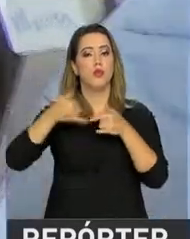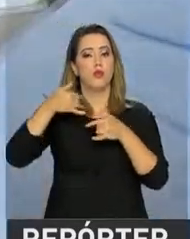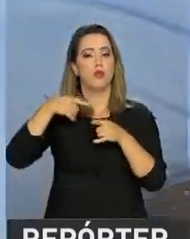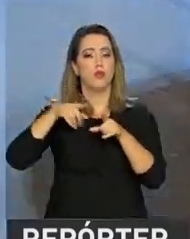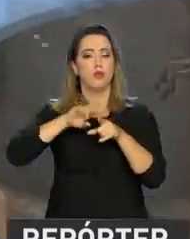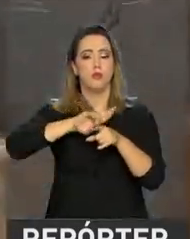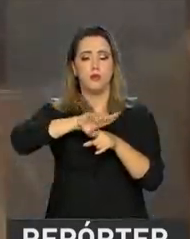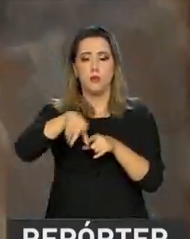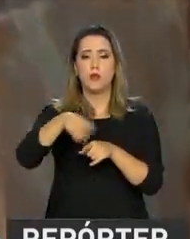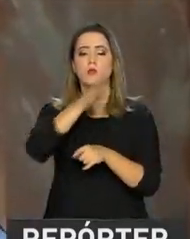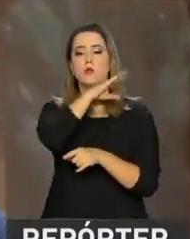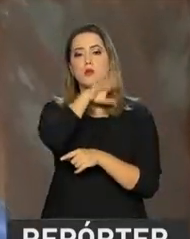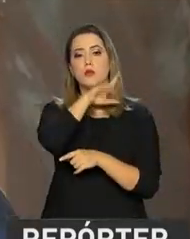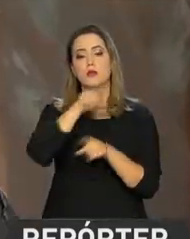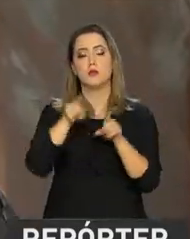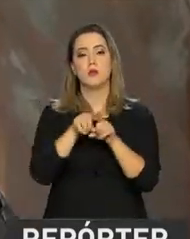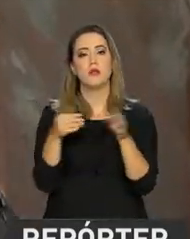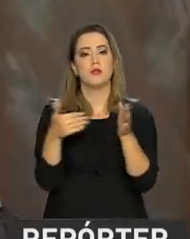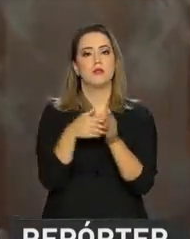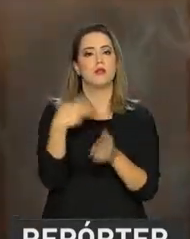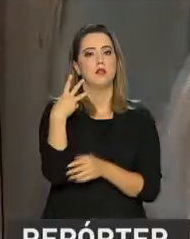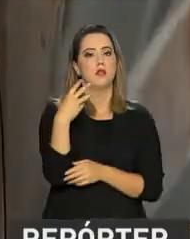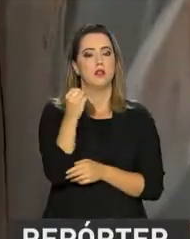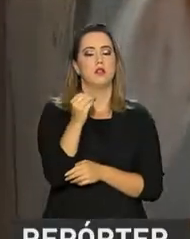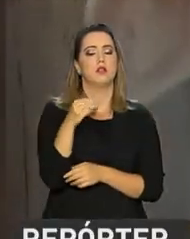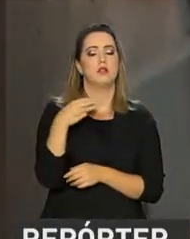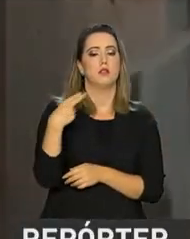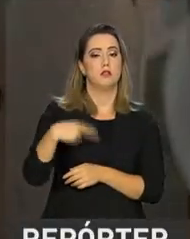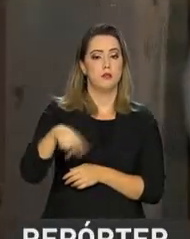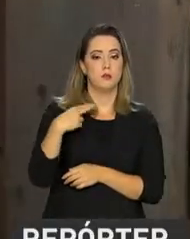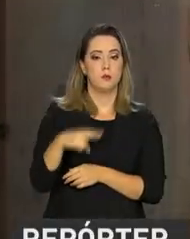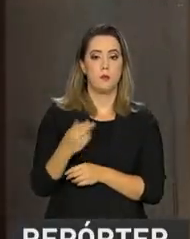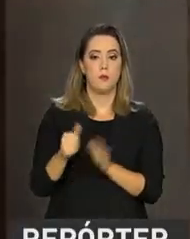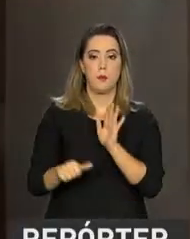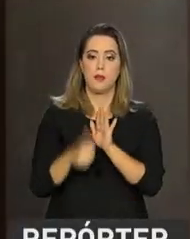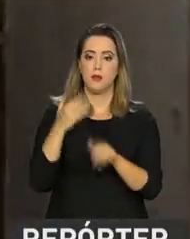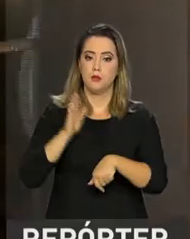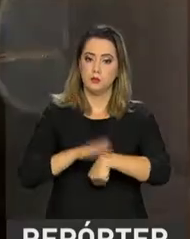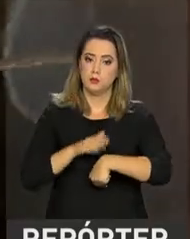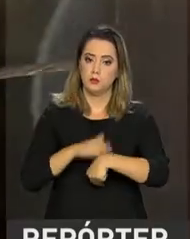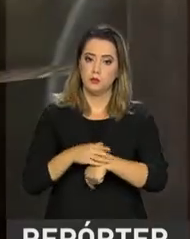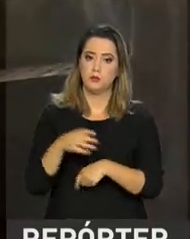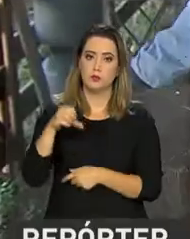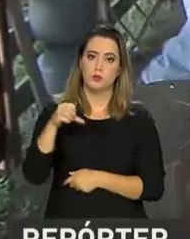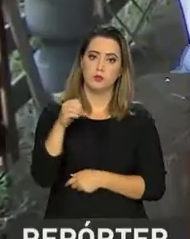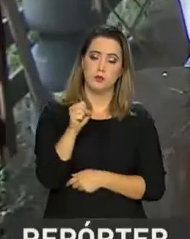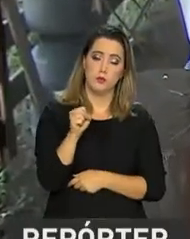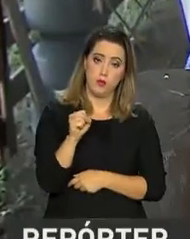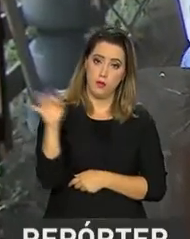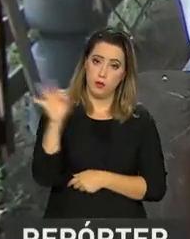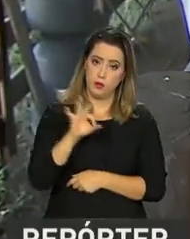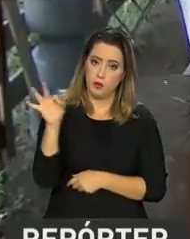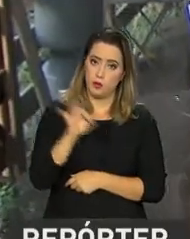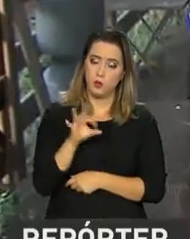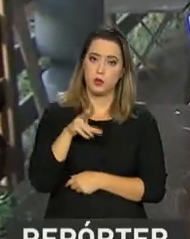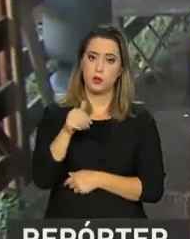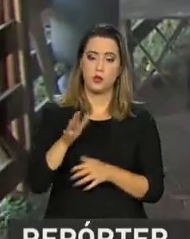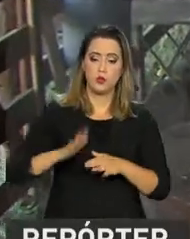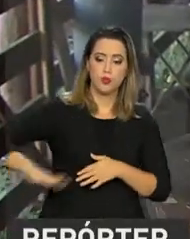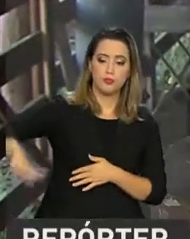de novembro na primeira etapa deste ano a cobertura vacinal atingiu 98% do rebanho o que equivale a